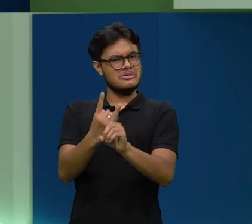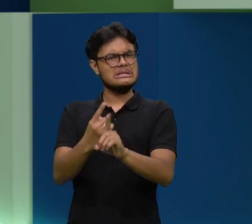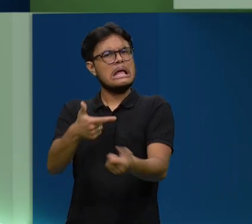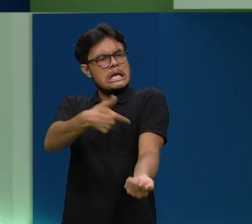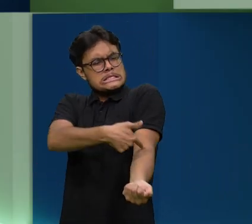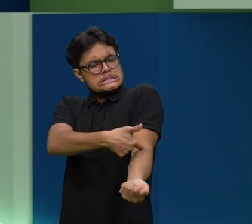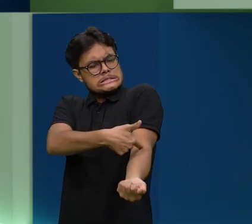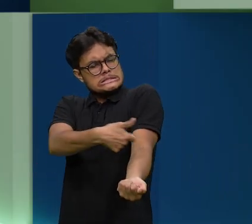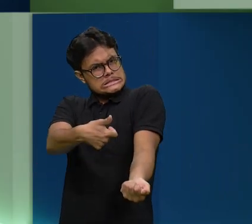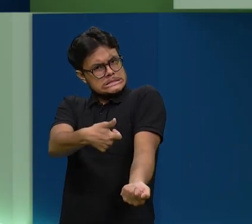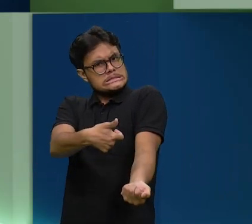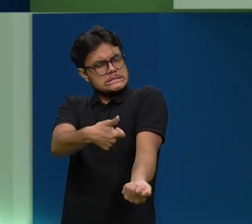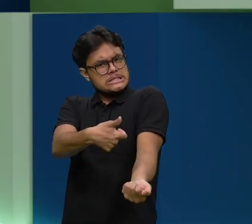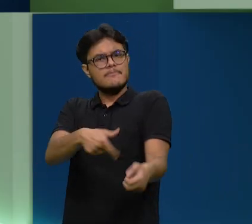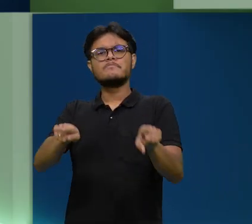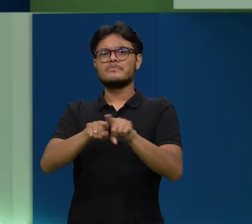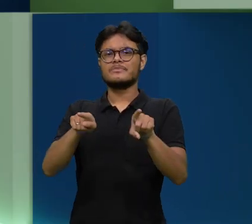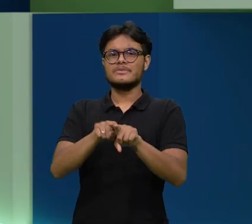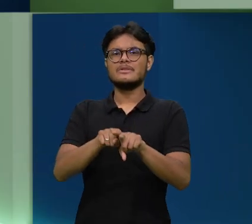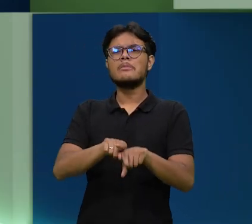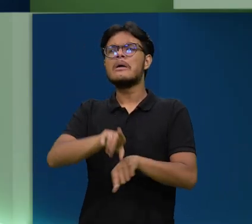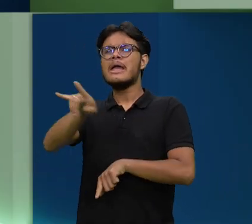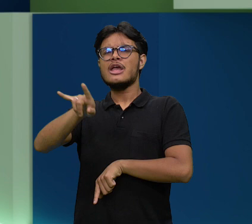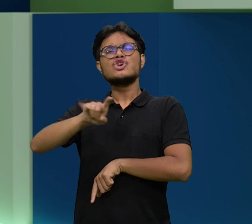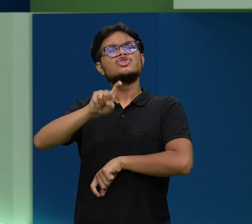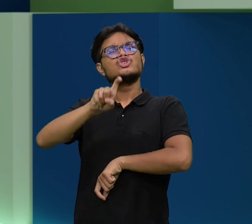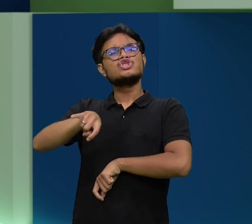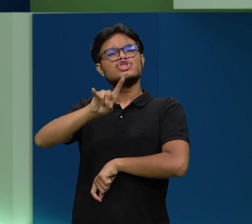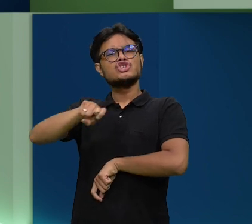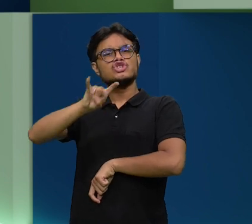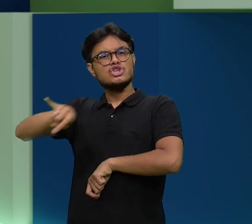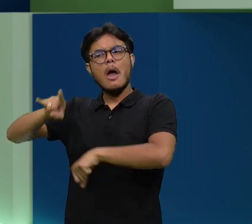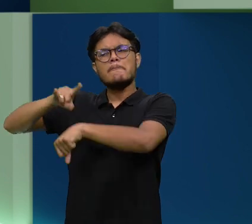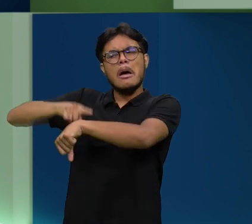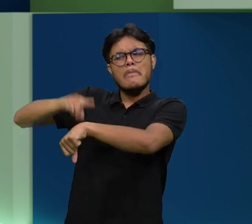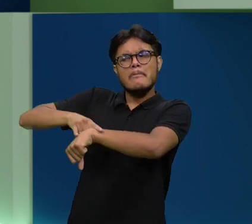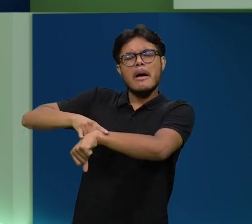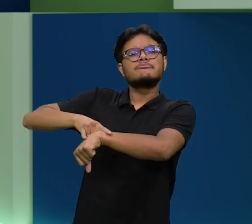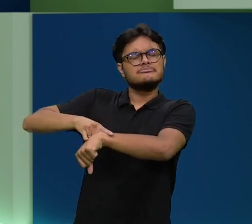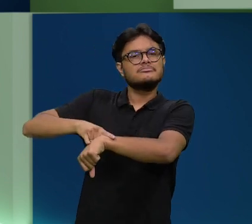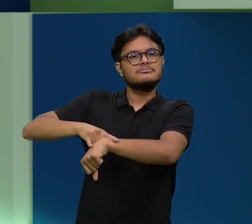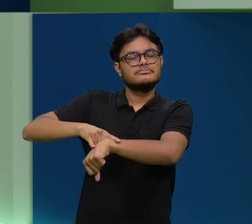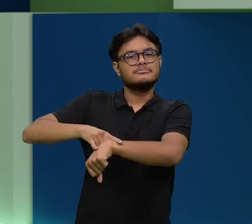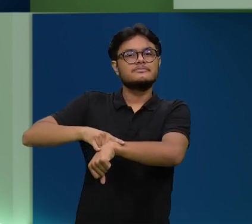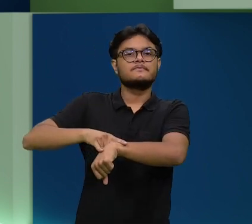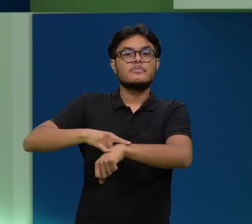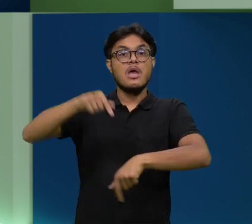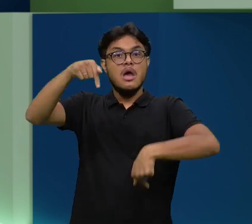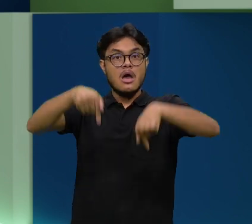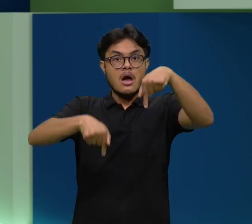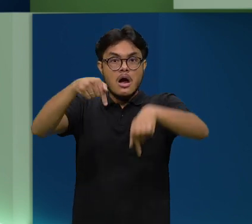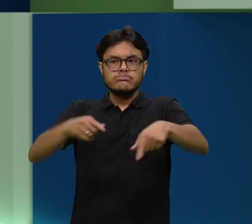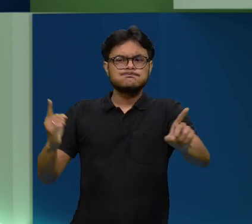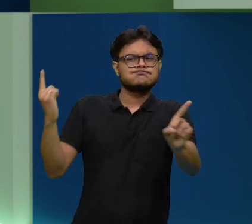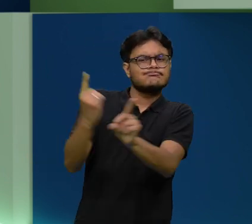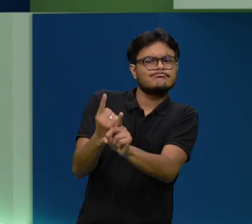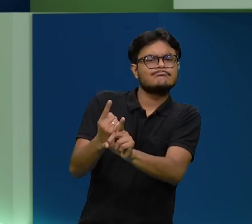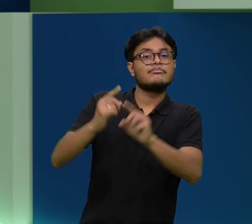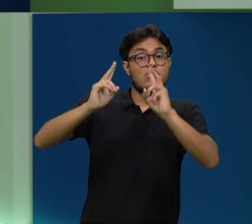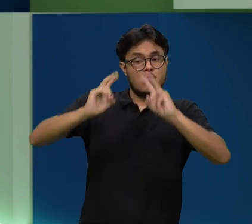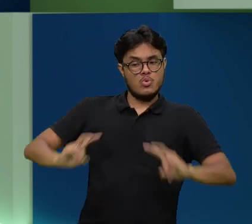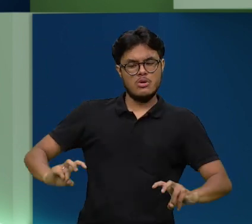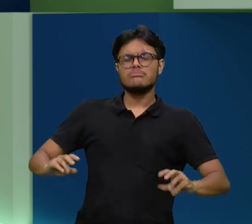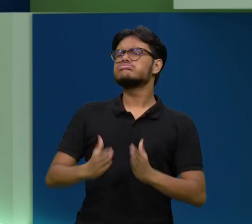sanguíneo, existe o teste lá da sua urina também, beleza? E o hormônio que é detectado no teste